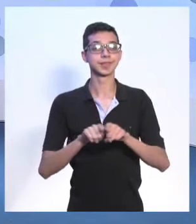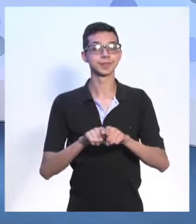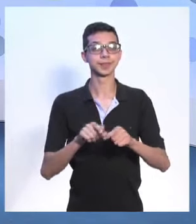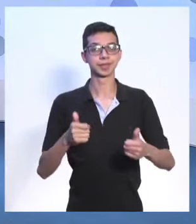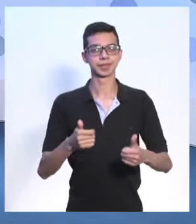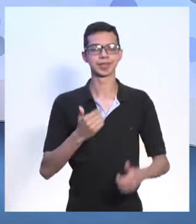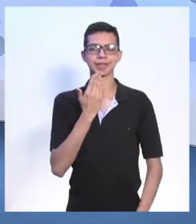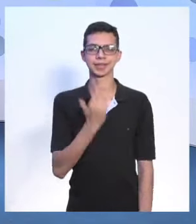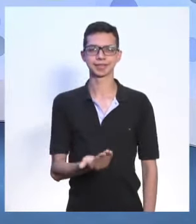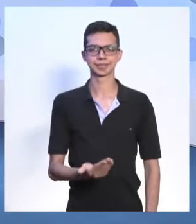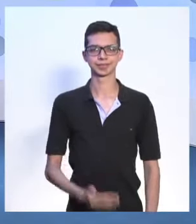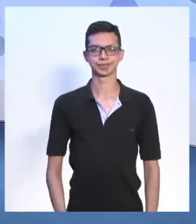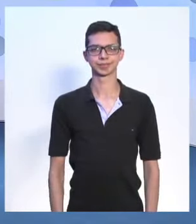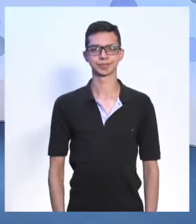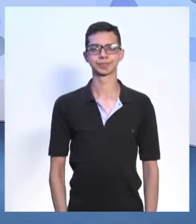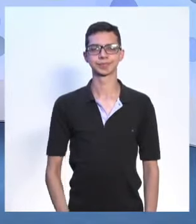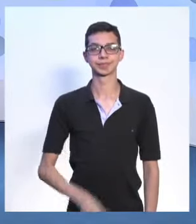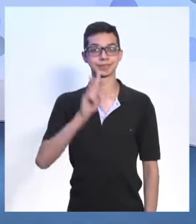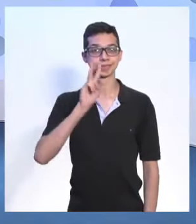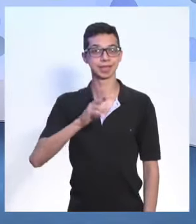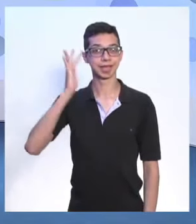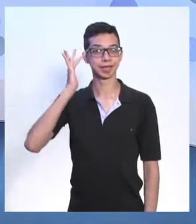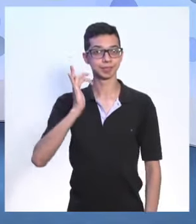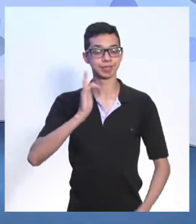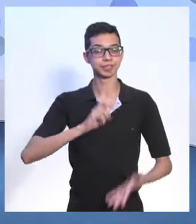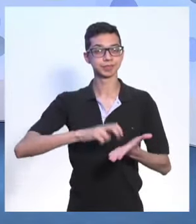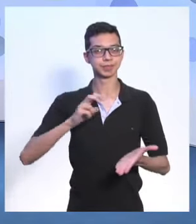you, Ed. Ok. Então, see you tomorrow. Amanhã de manhã.